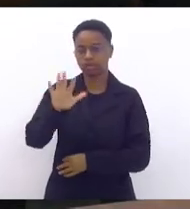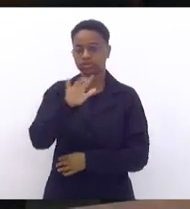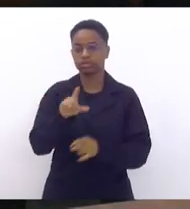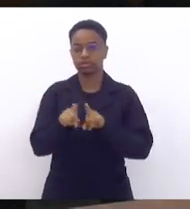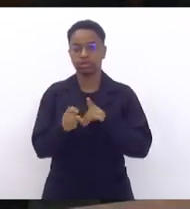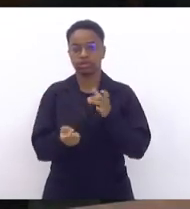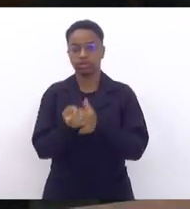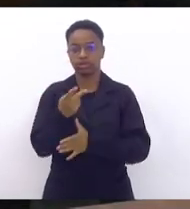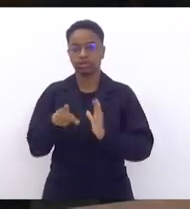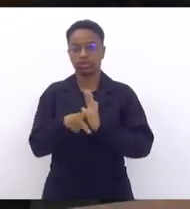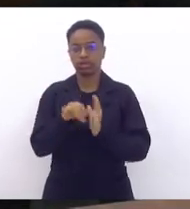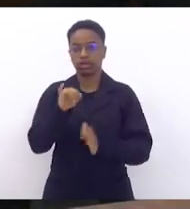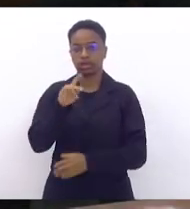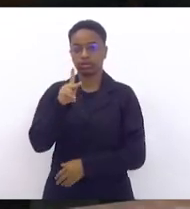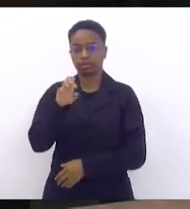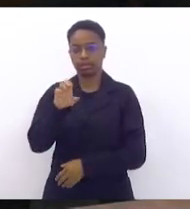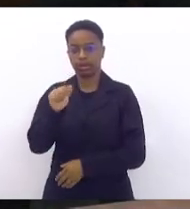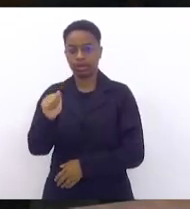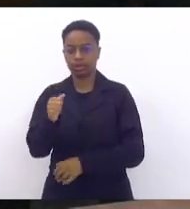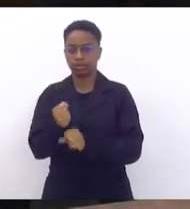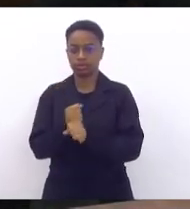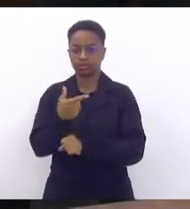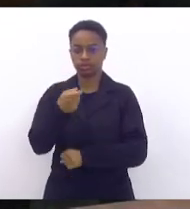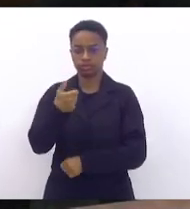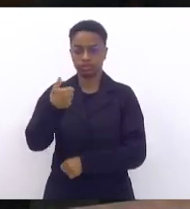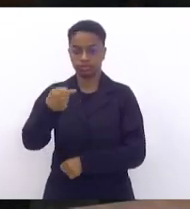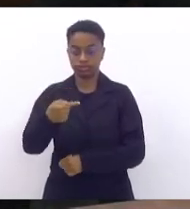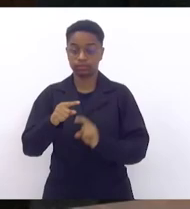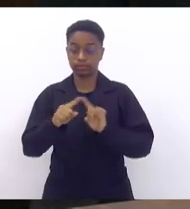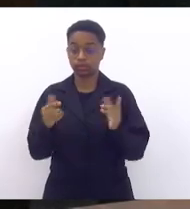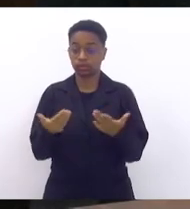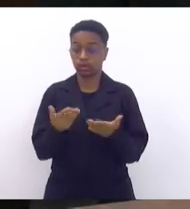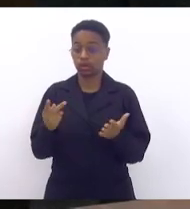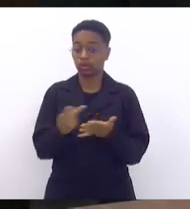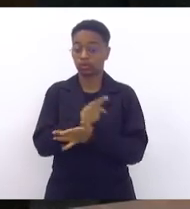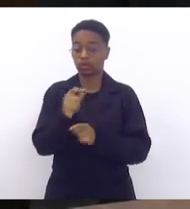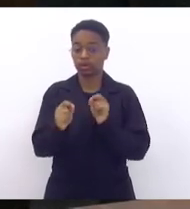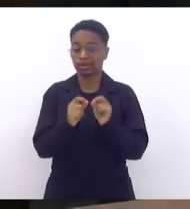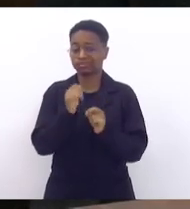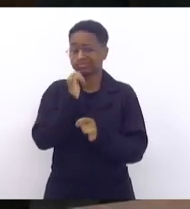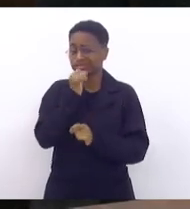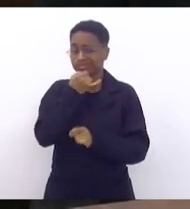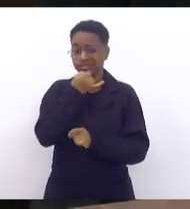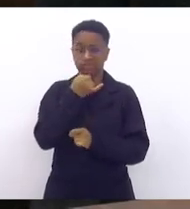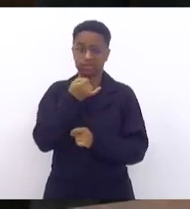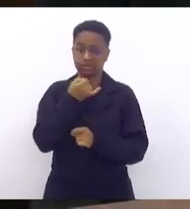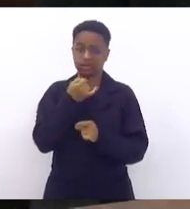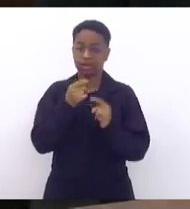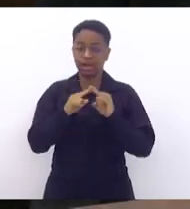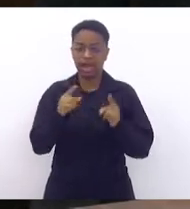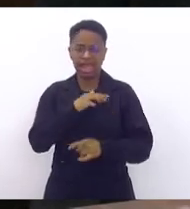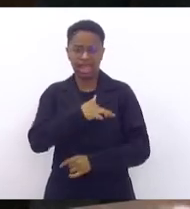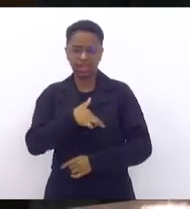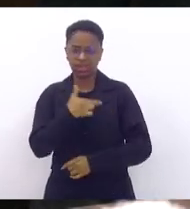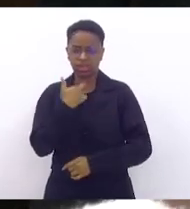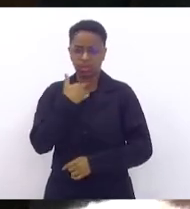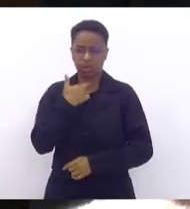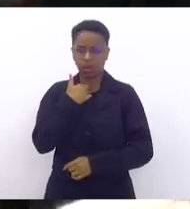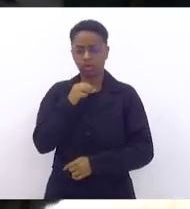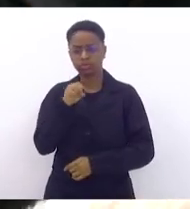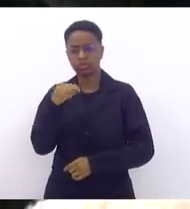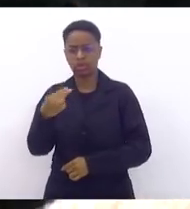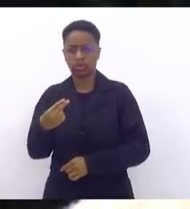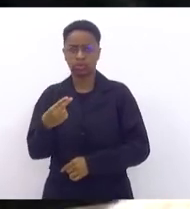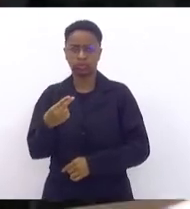pelo IPEA de 2017. E, bom, o que acontece hoje é lastimável. E não que as religiões não possam e não